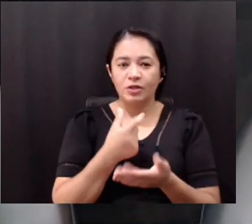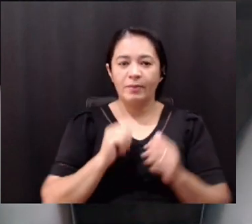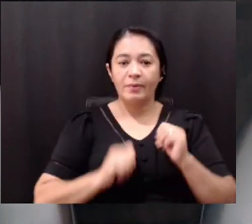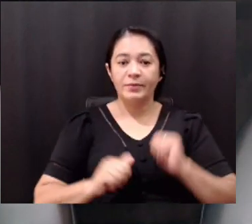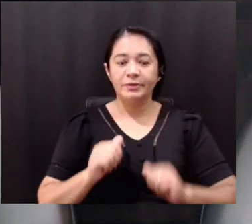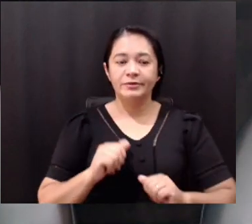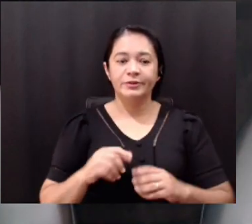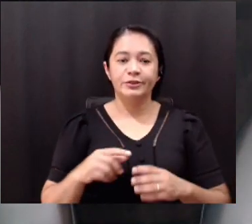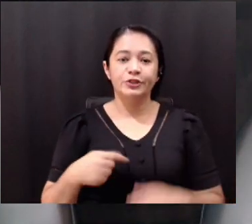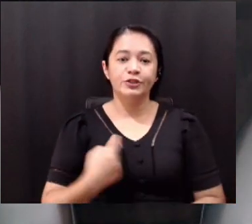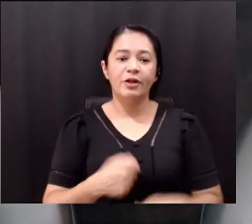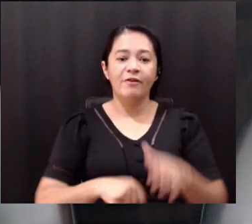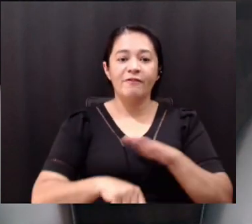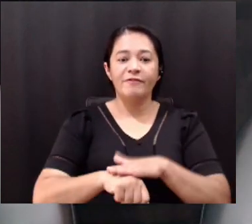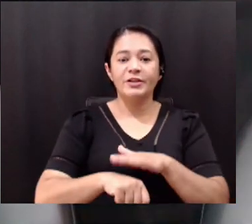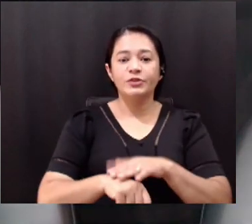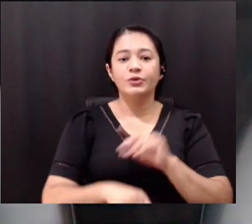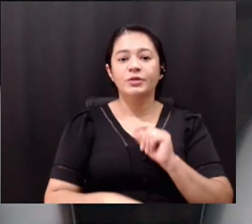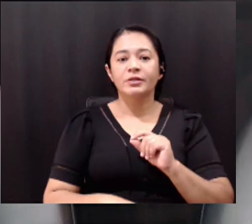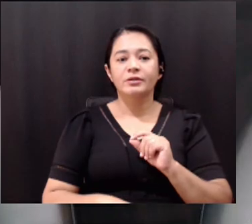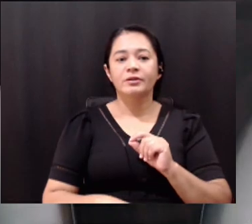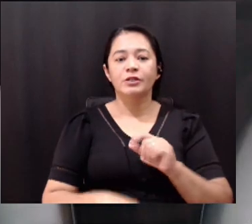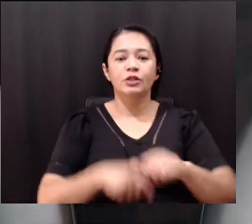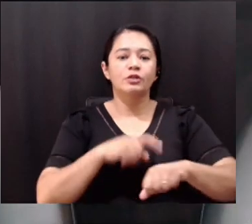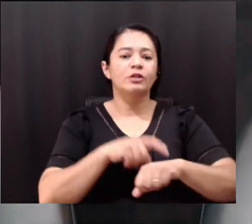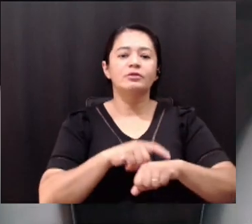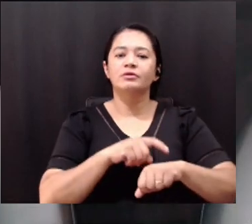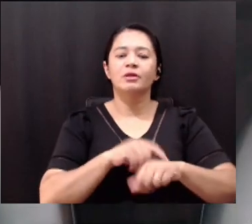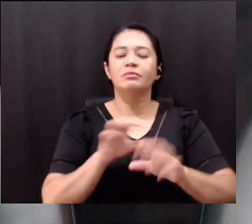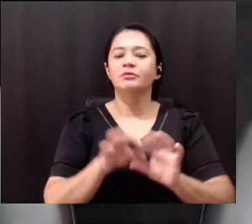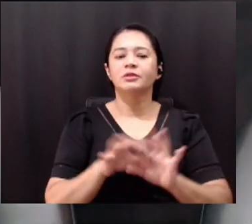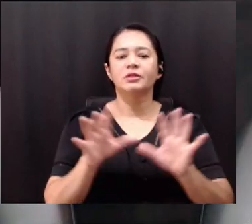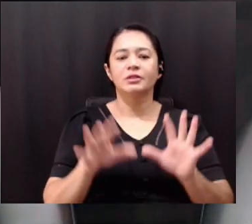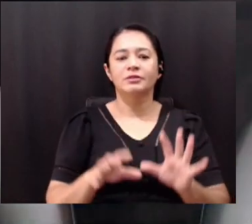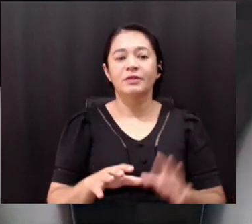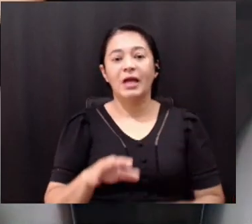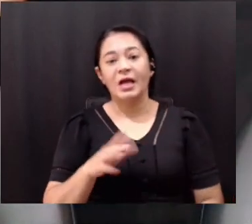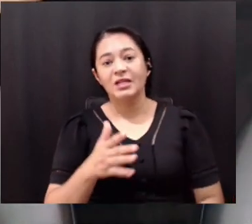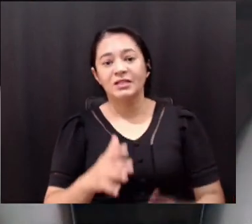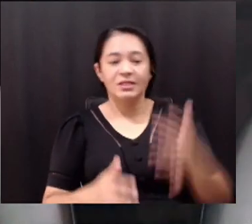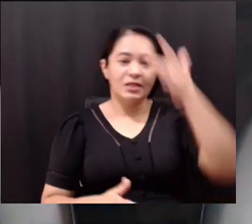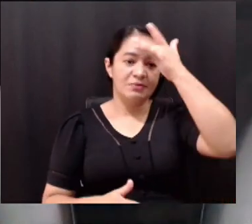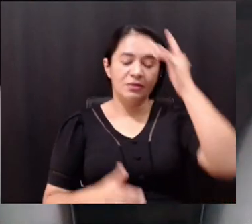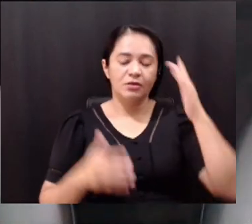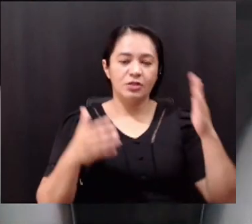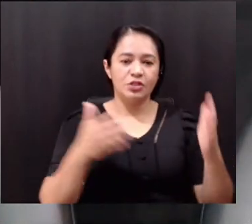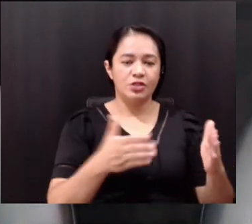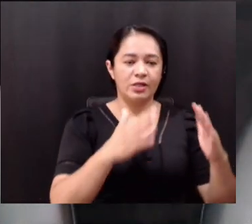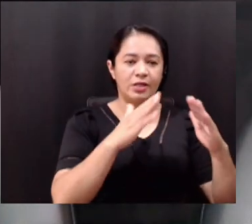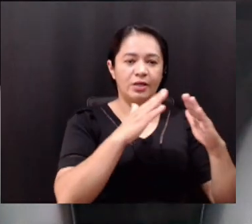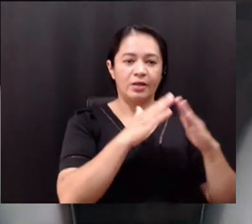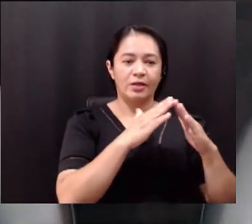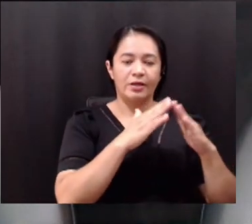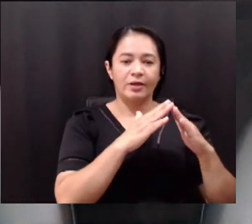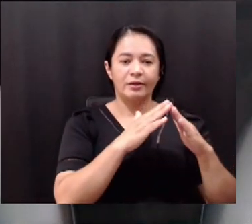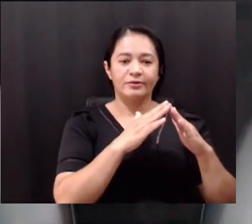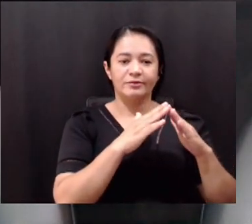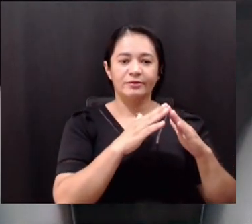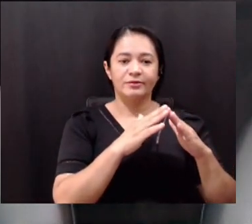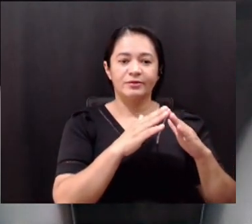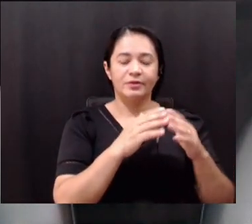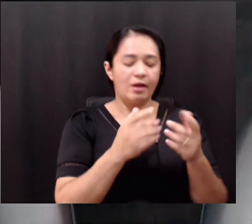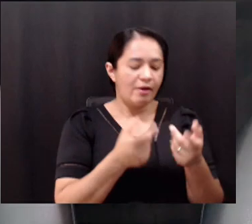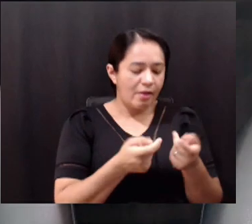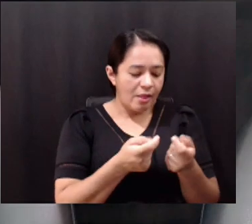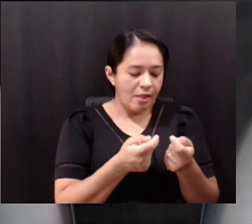nosso tempo livre? Né? Então, muita gente chega em casa, então, para se desligar, joga Candy Crush, fica